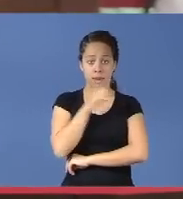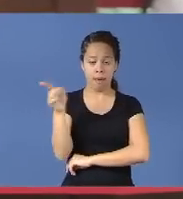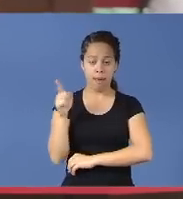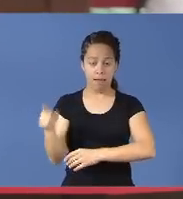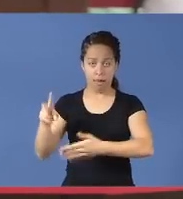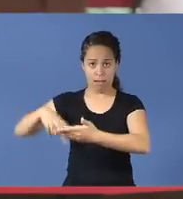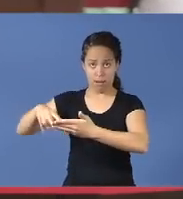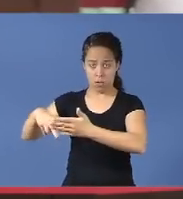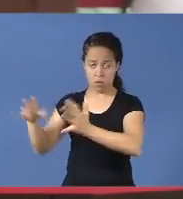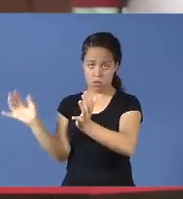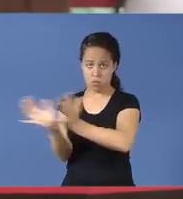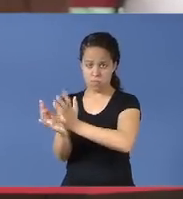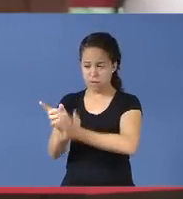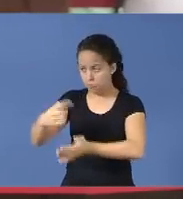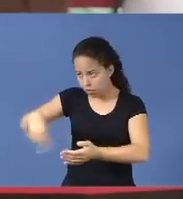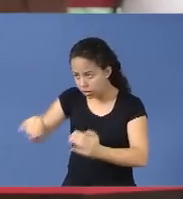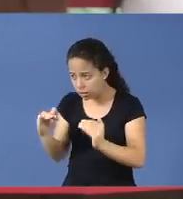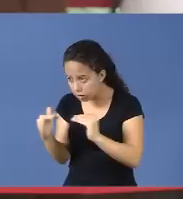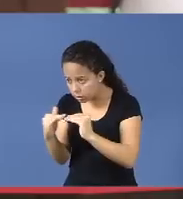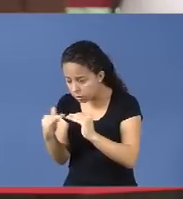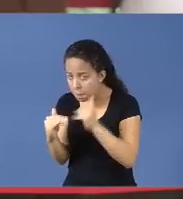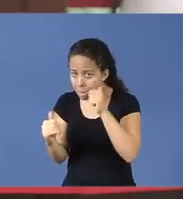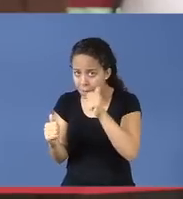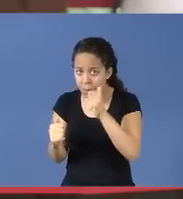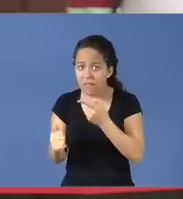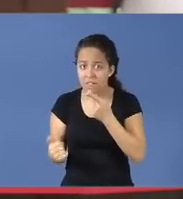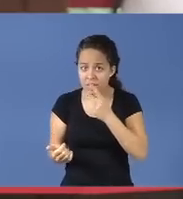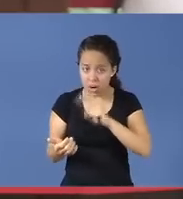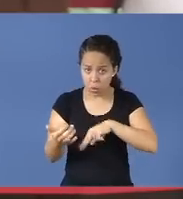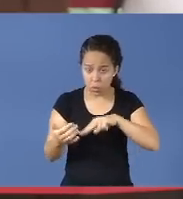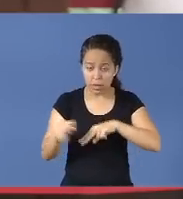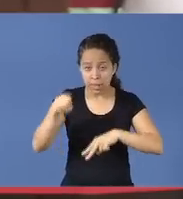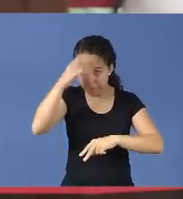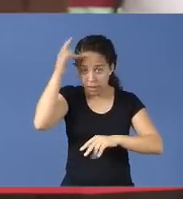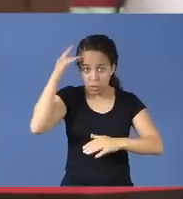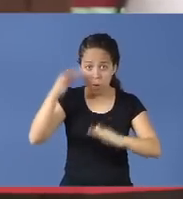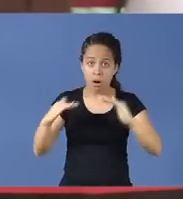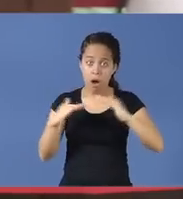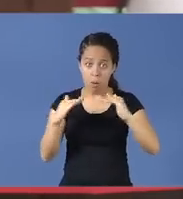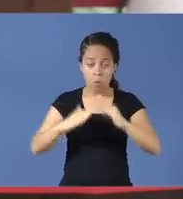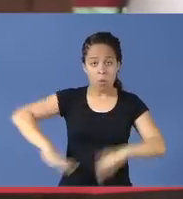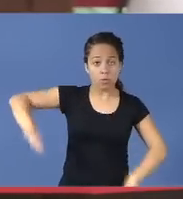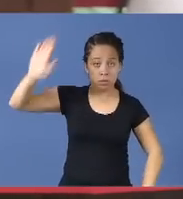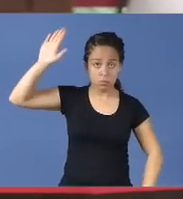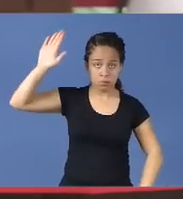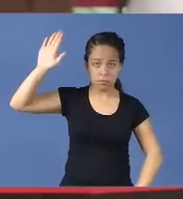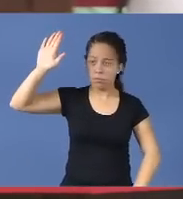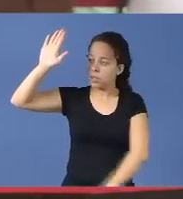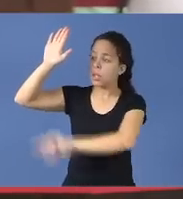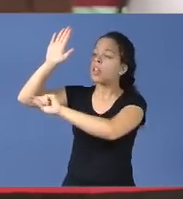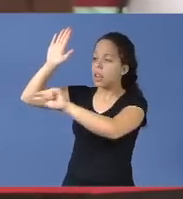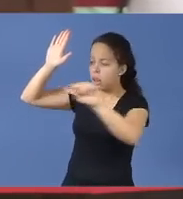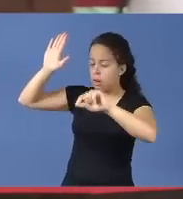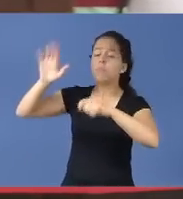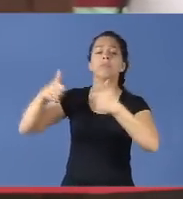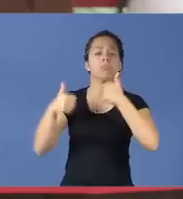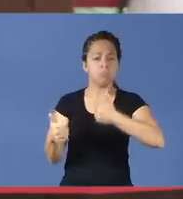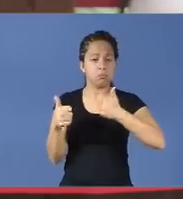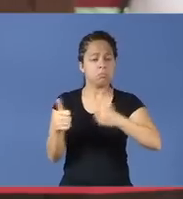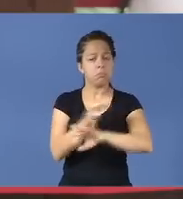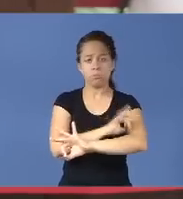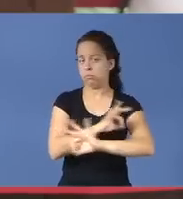de cá, vocês estão de acordo, é isso mesmo? Os que estão de acordo, levante a mão, que a irmã leu. Isso, então uma